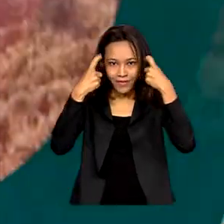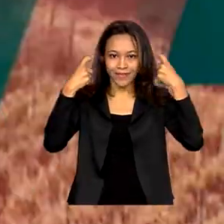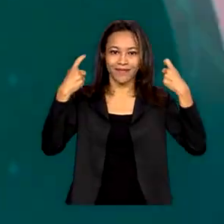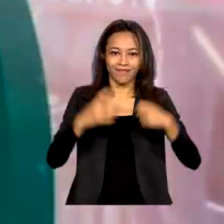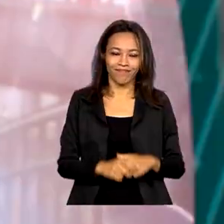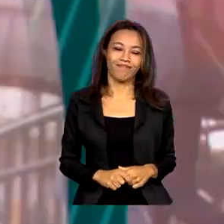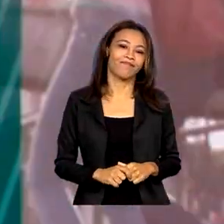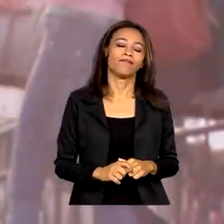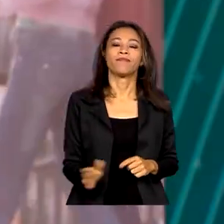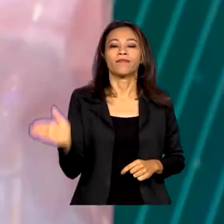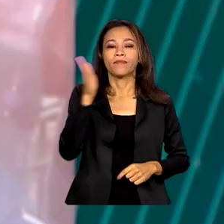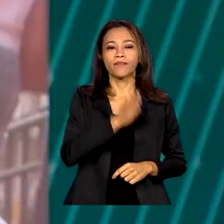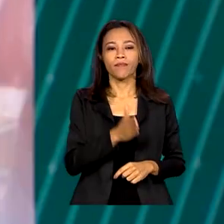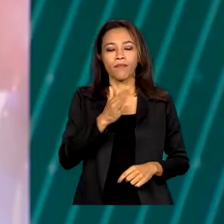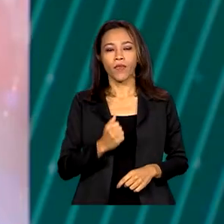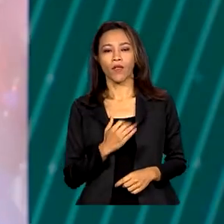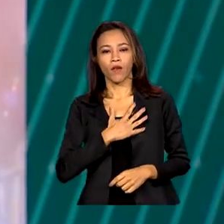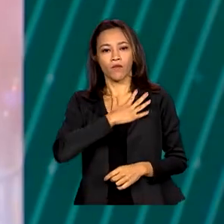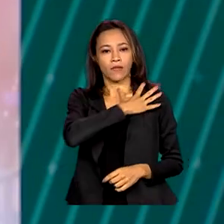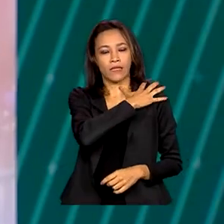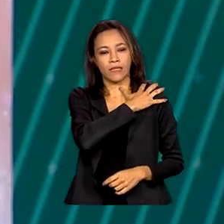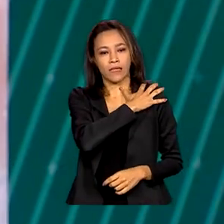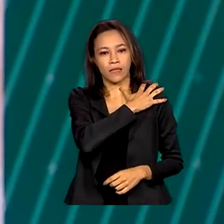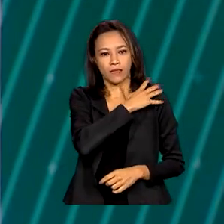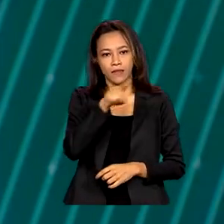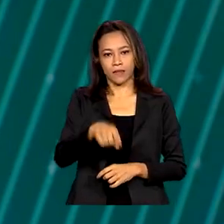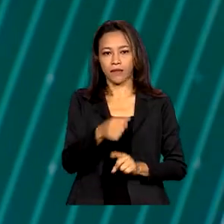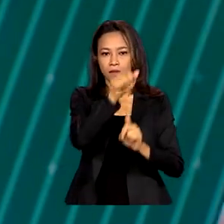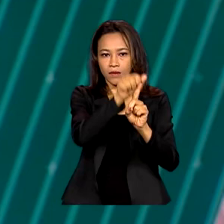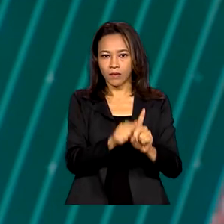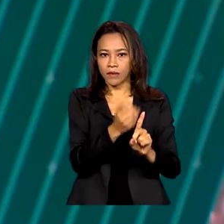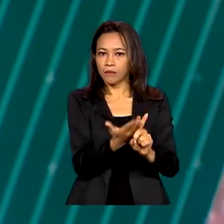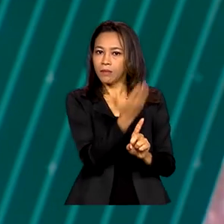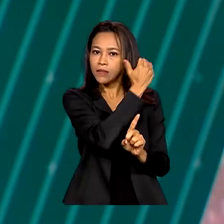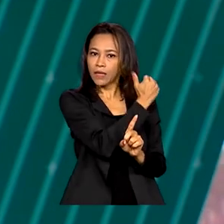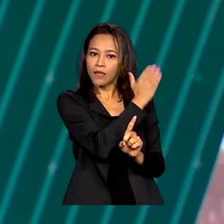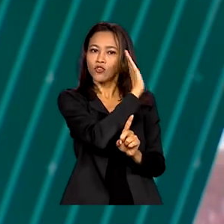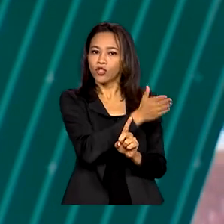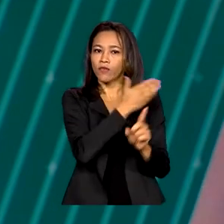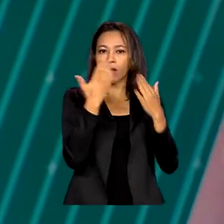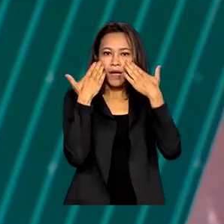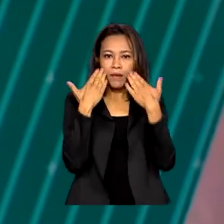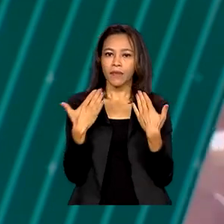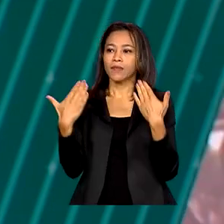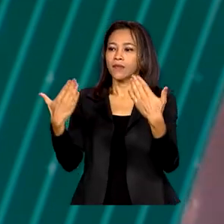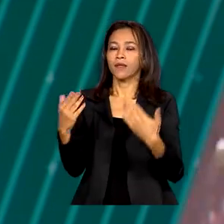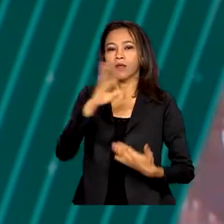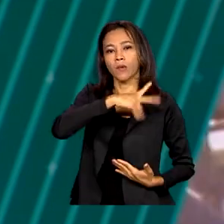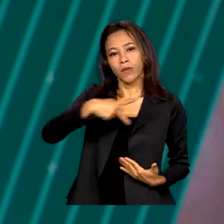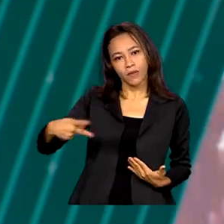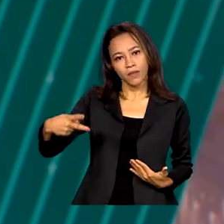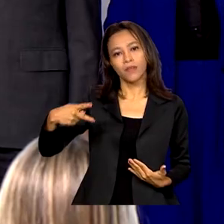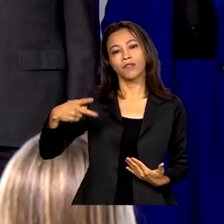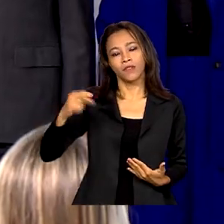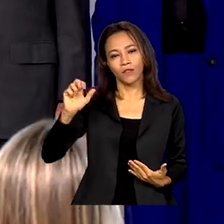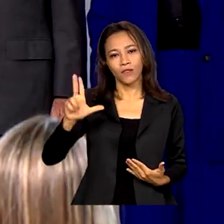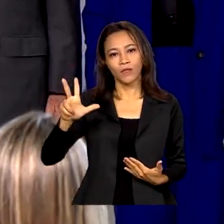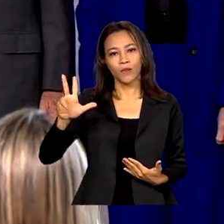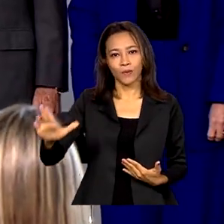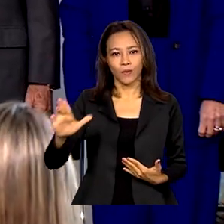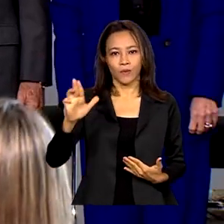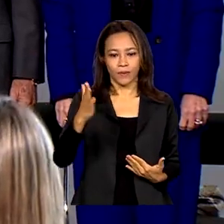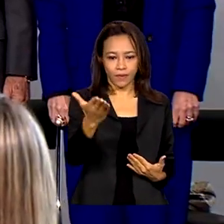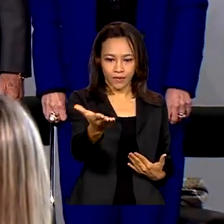Oficiais generais promovidos no mês passado foram apresentados ao presidente Lula em cerimônia no Palácio do Planalto.